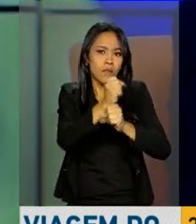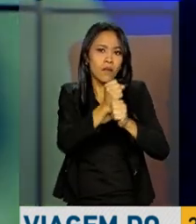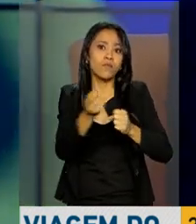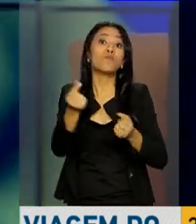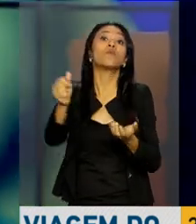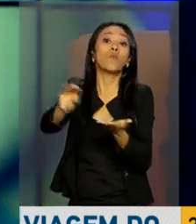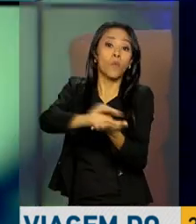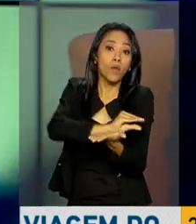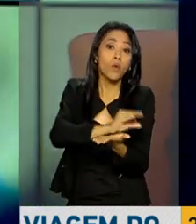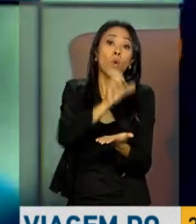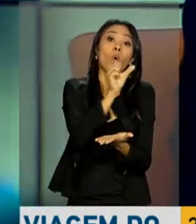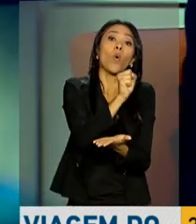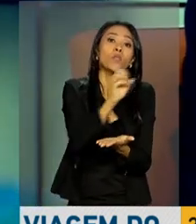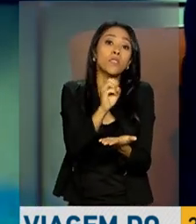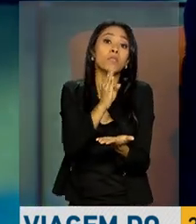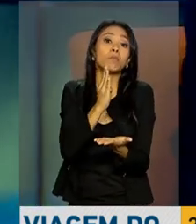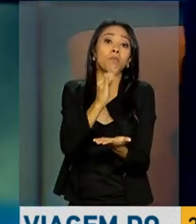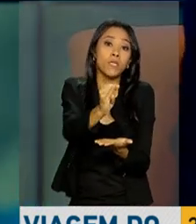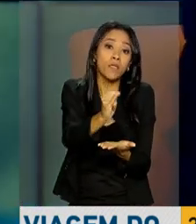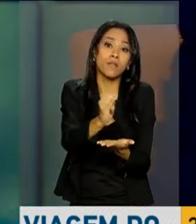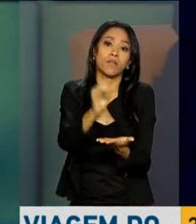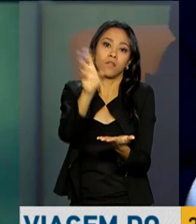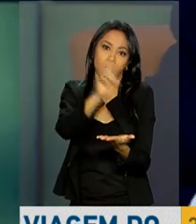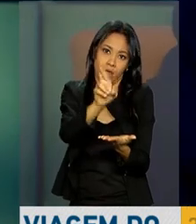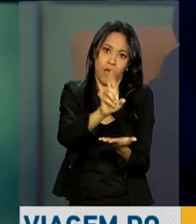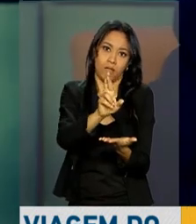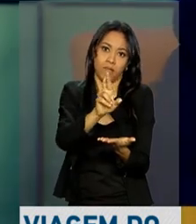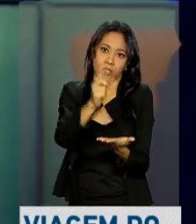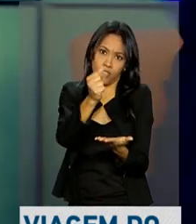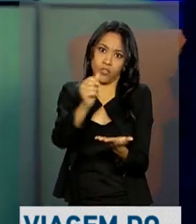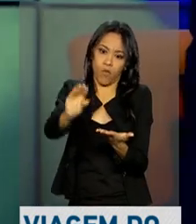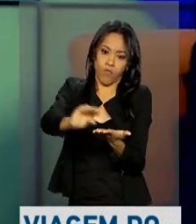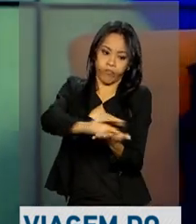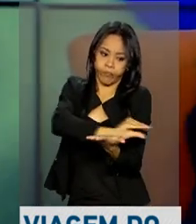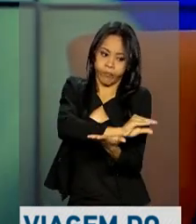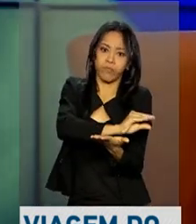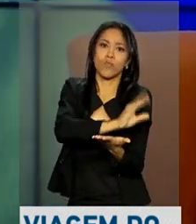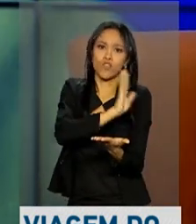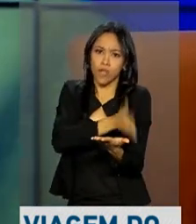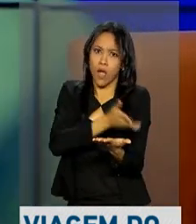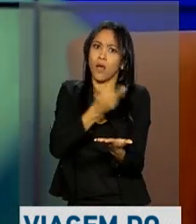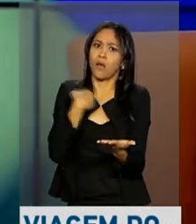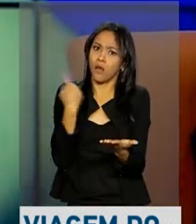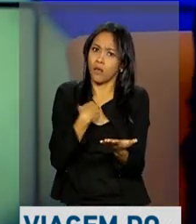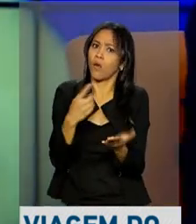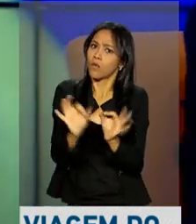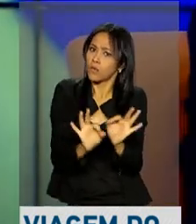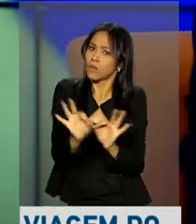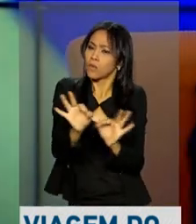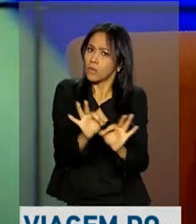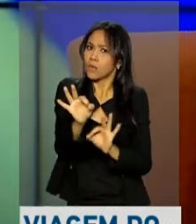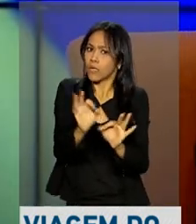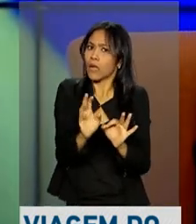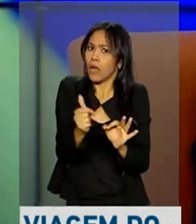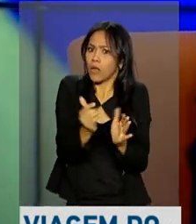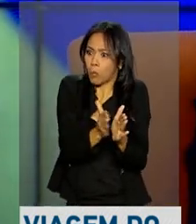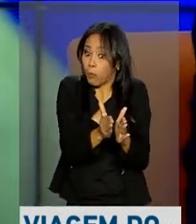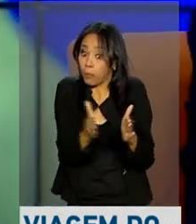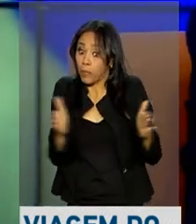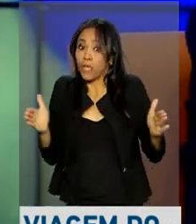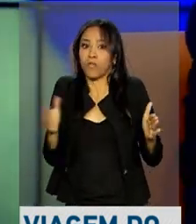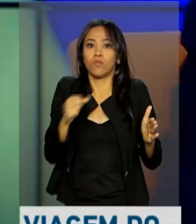de 800 bilhões de reais. Não é? Isso tudo está sendo canalizado, é claro, num largo período,